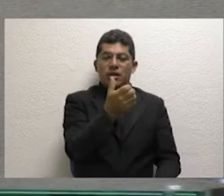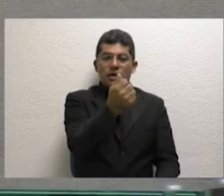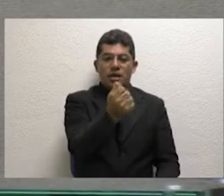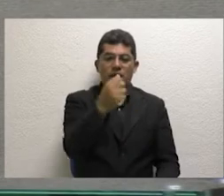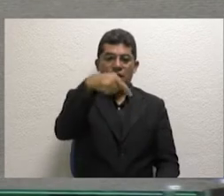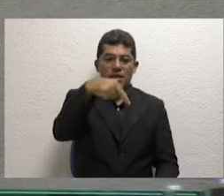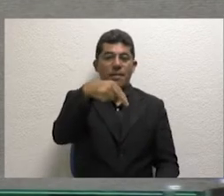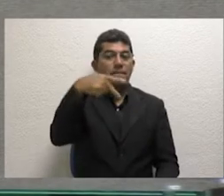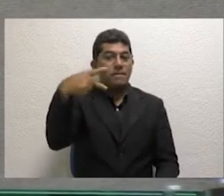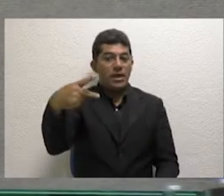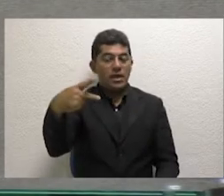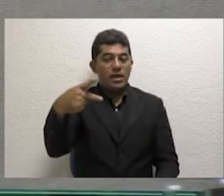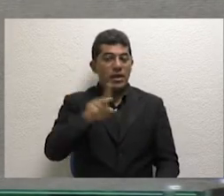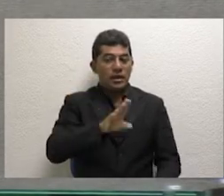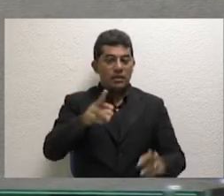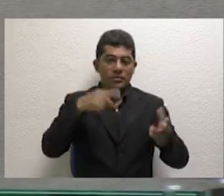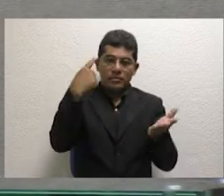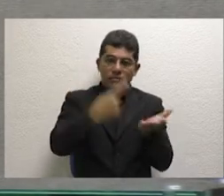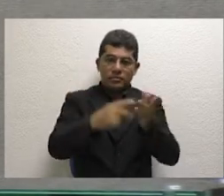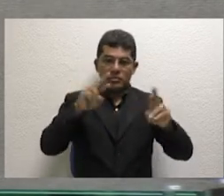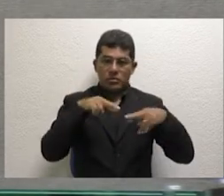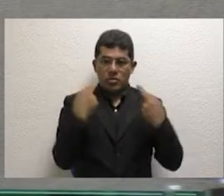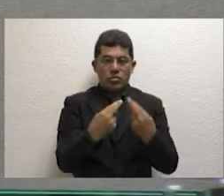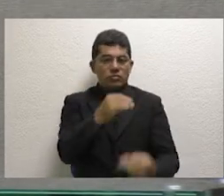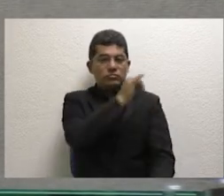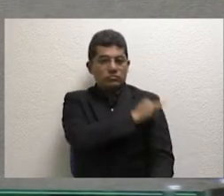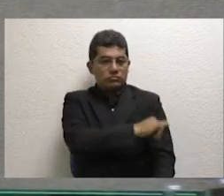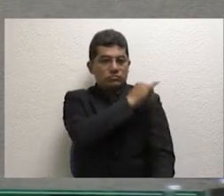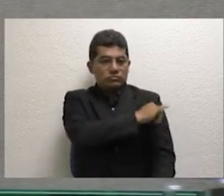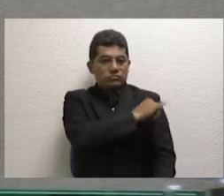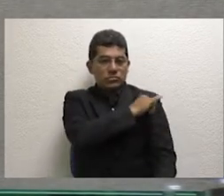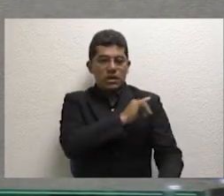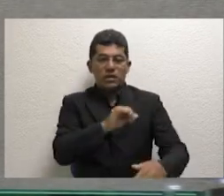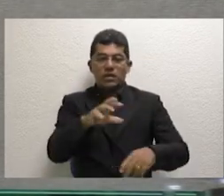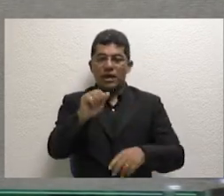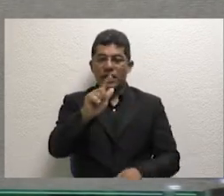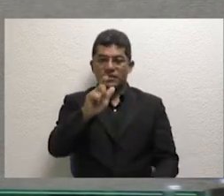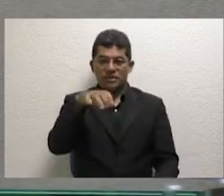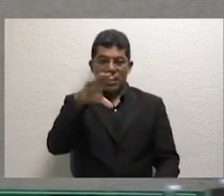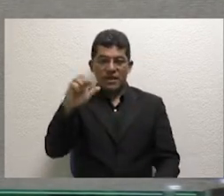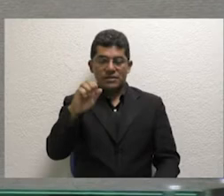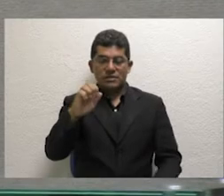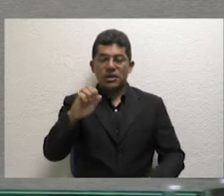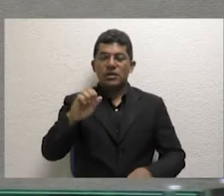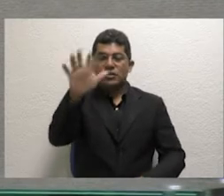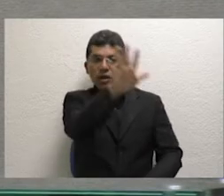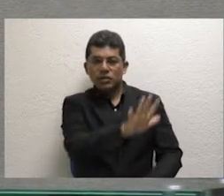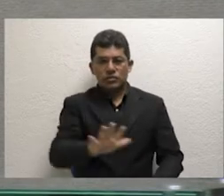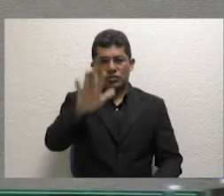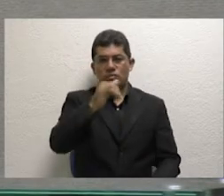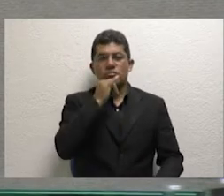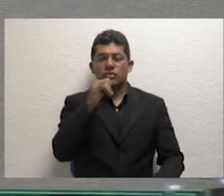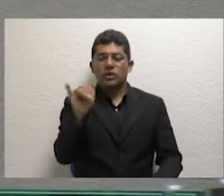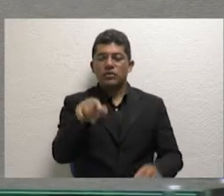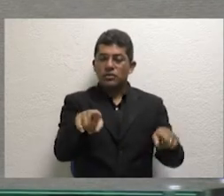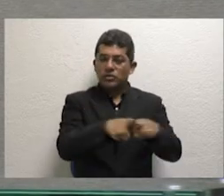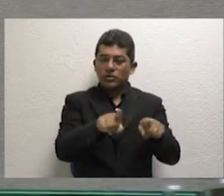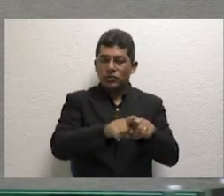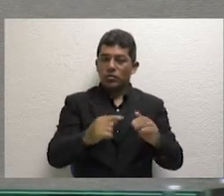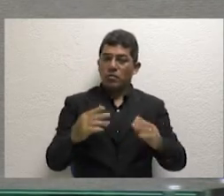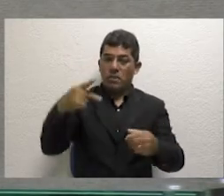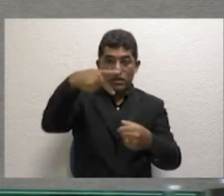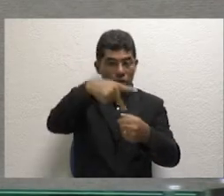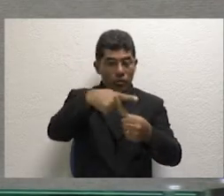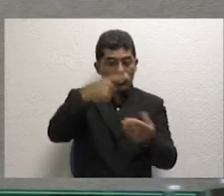sede nacional no Rio de Janeiro da Agência Nacional do Petróleo para discutir os abusos que tem sido cometidos